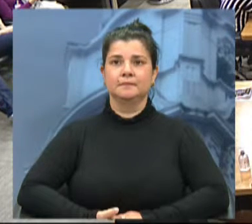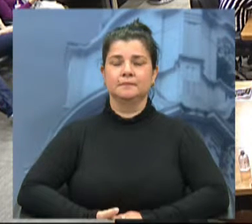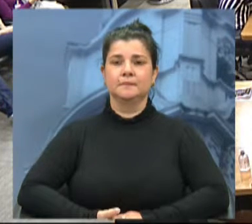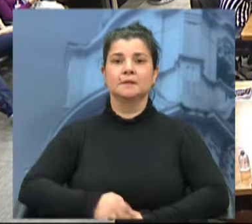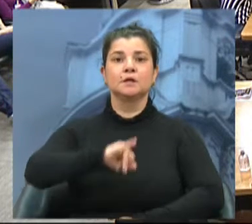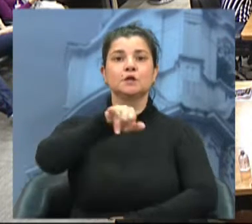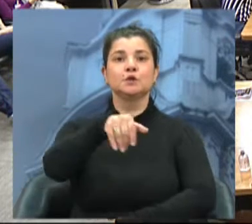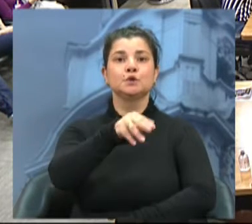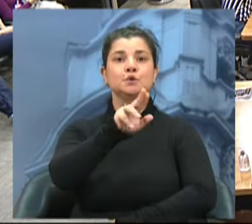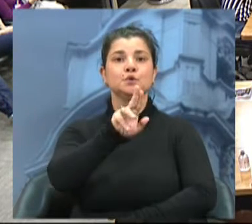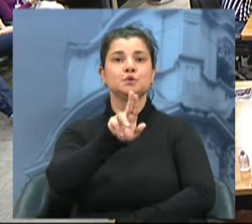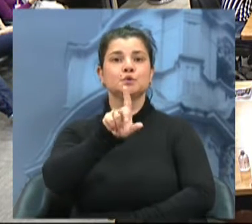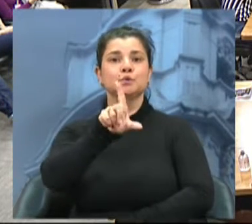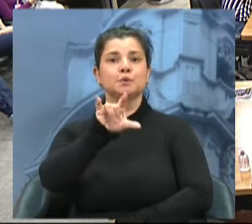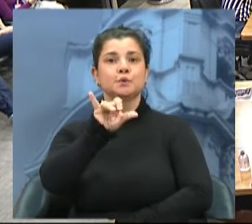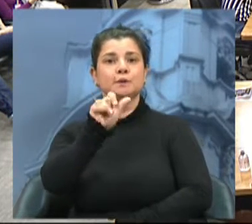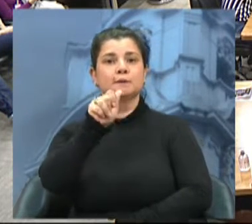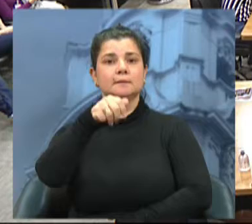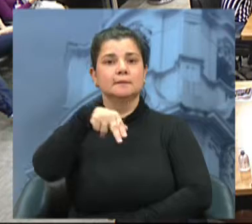Juliana Maia.